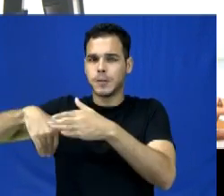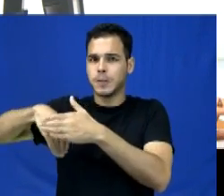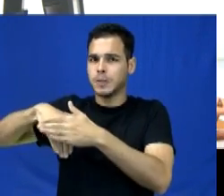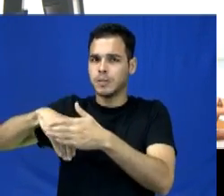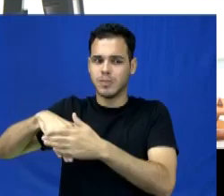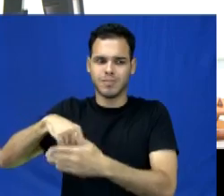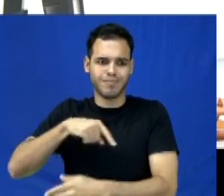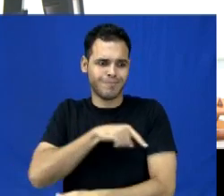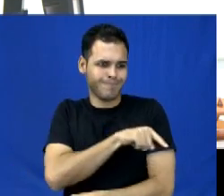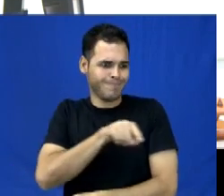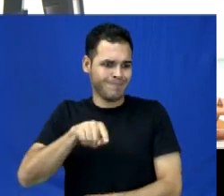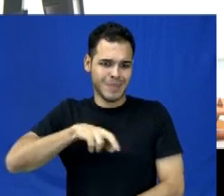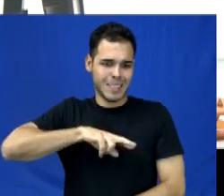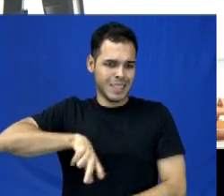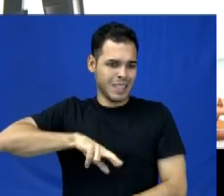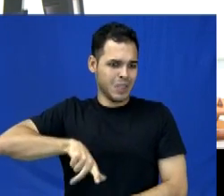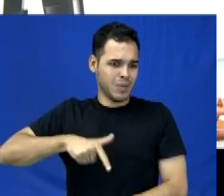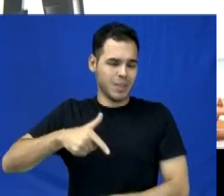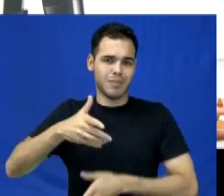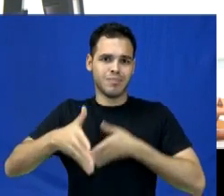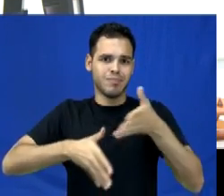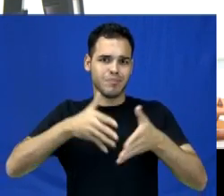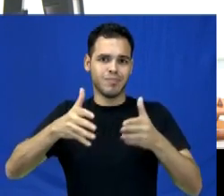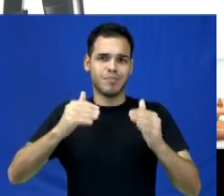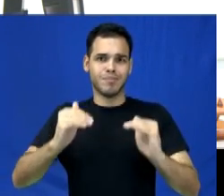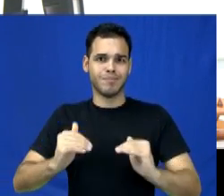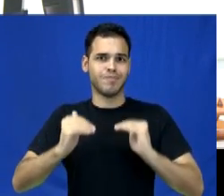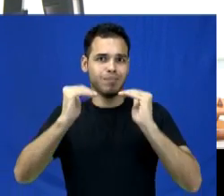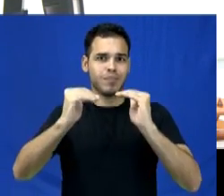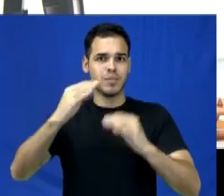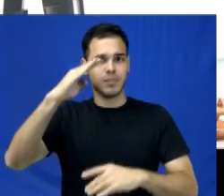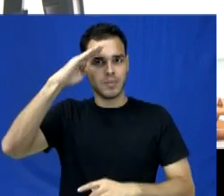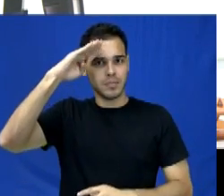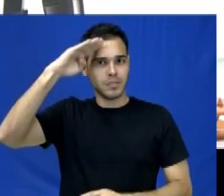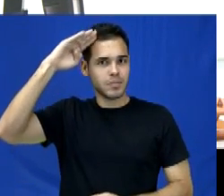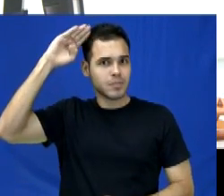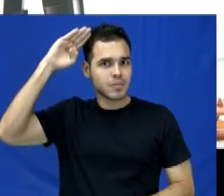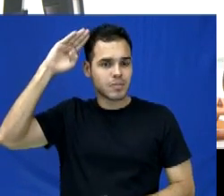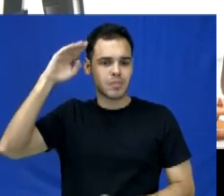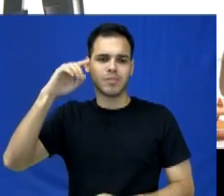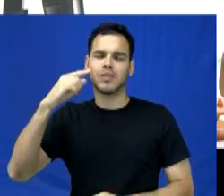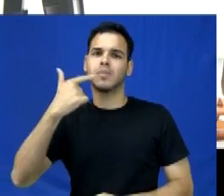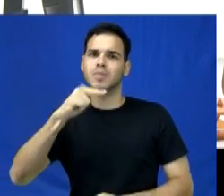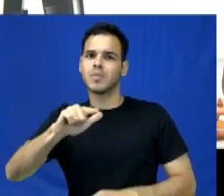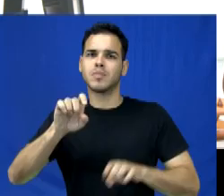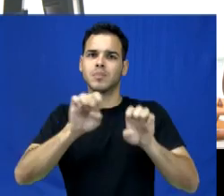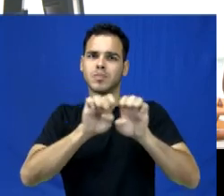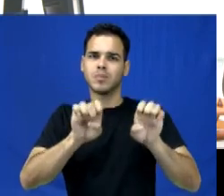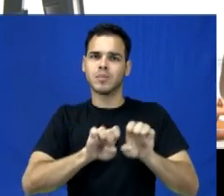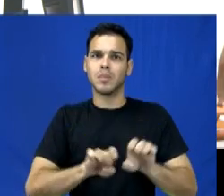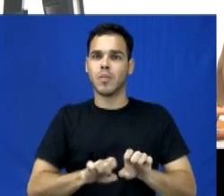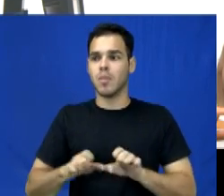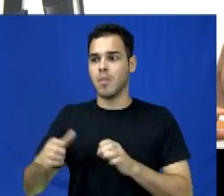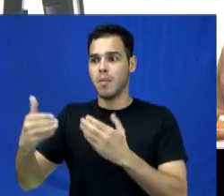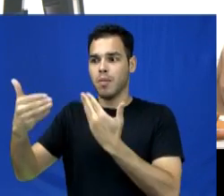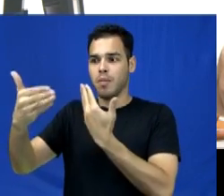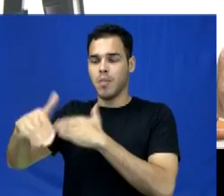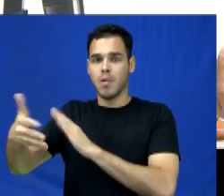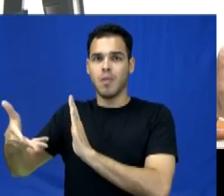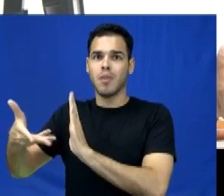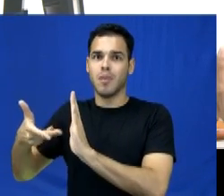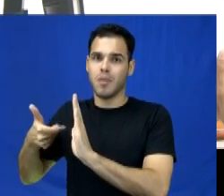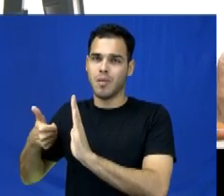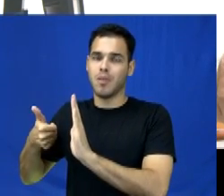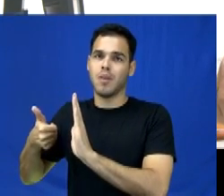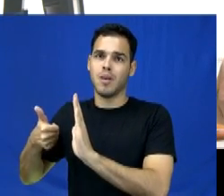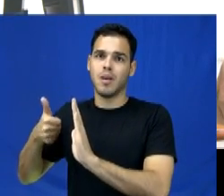não é a língua brasileira de sinais de uma academia, que é uma língua estruturada, que é o ProLibra, o Exame Nacional, que é elaborado